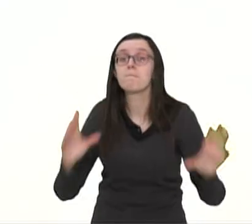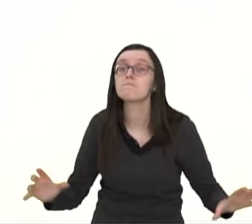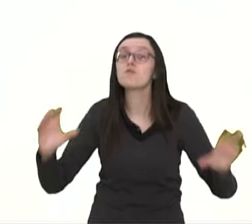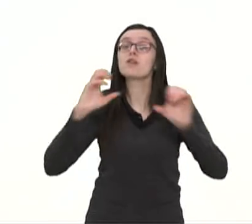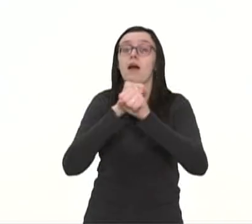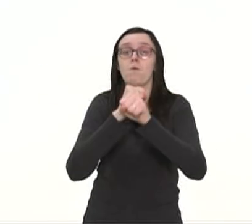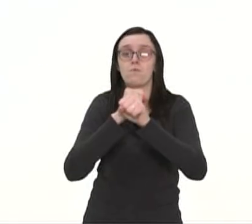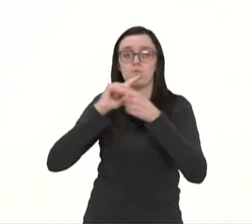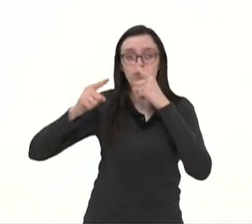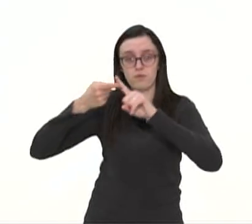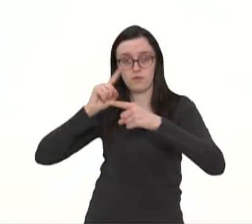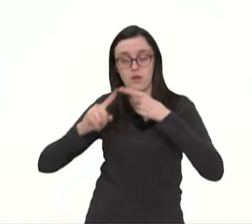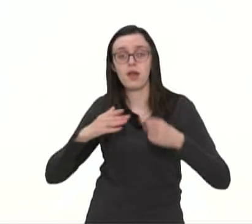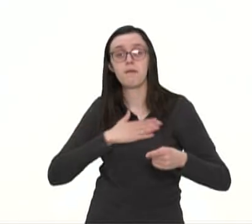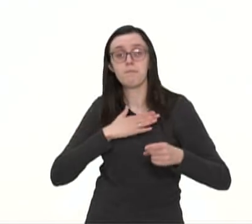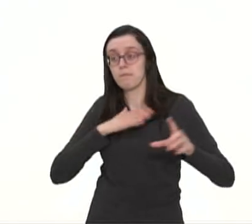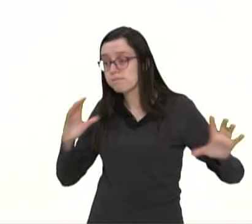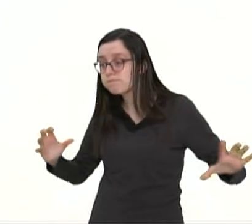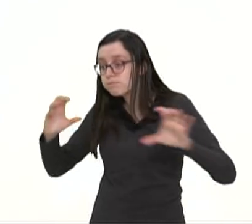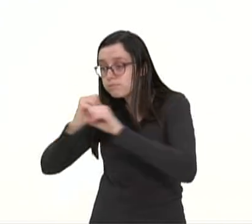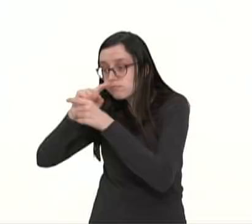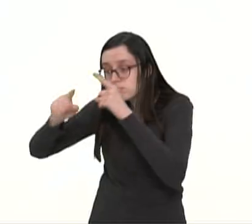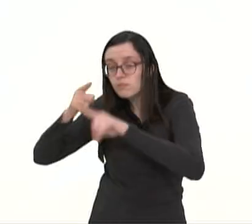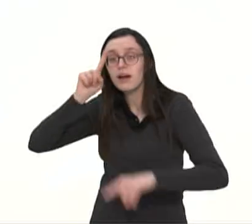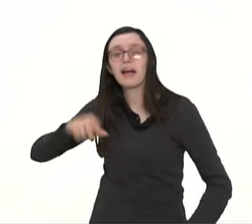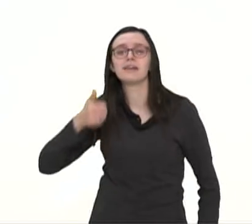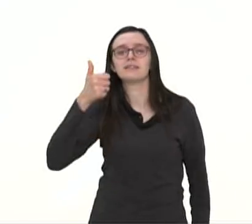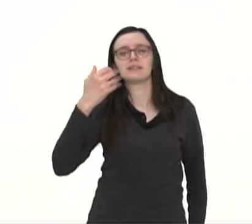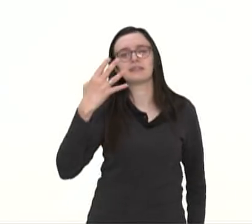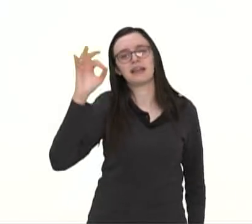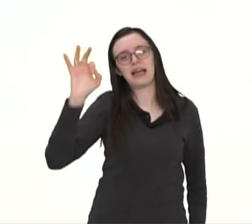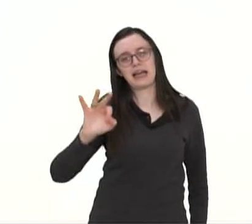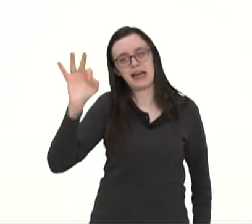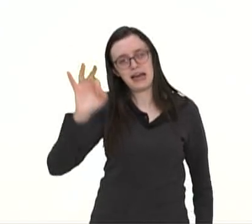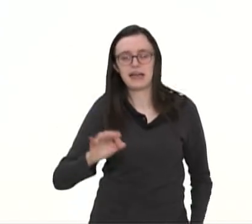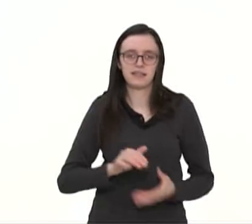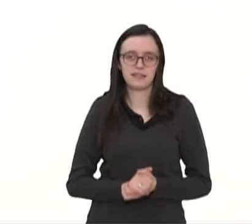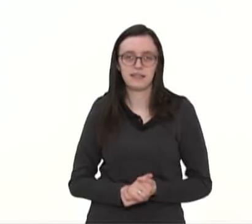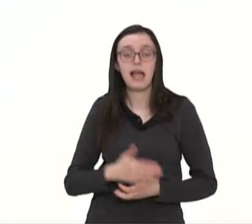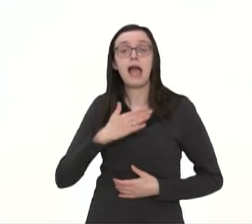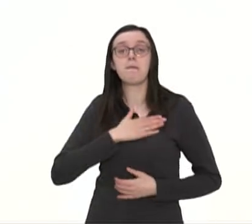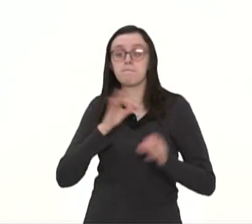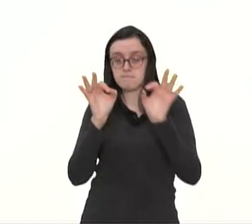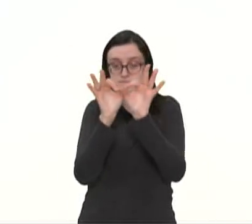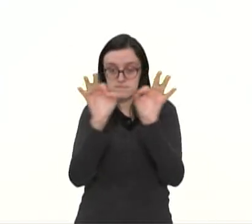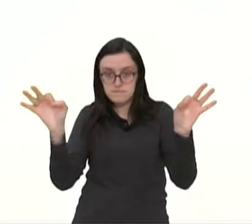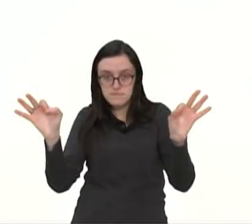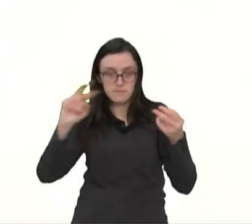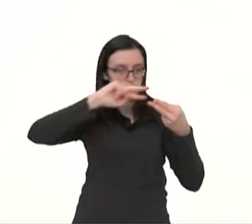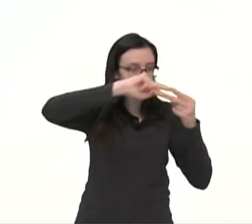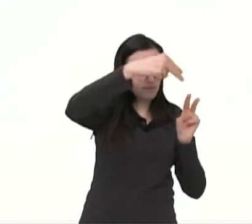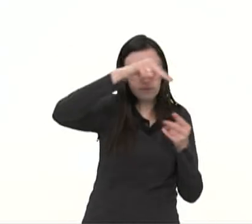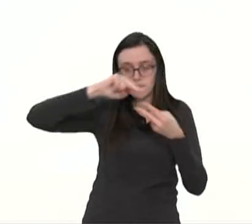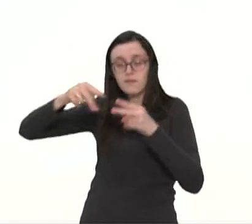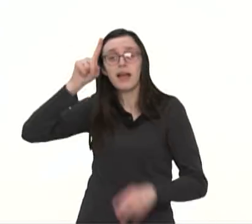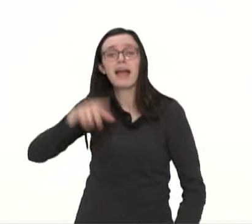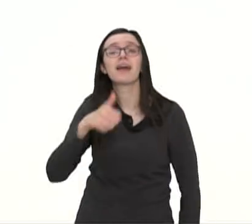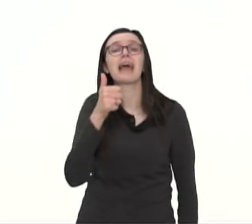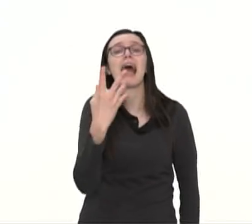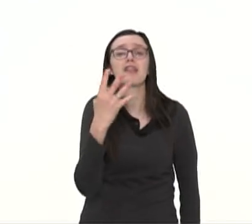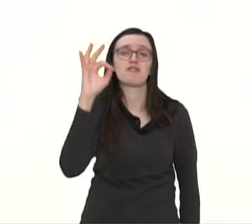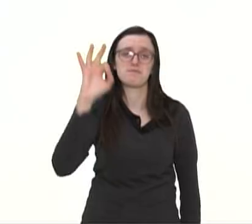de recombinantes. O meu total de recombinantes é 14%. Então, a minha distância entre os dois genes é